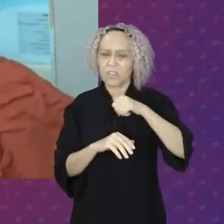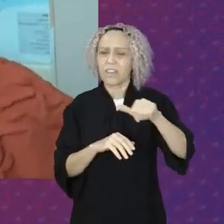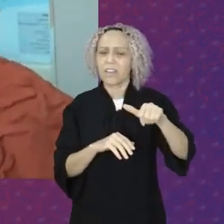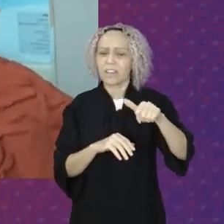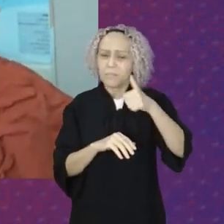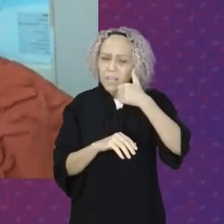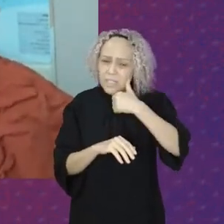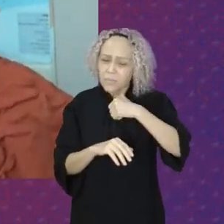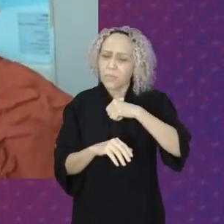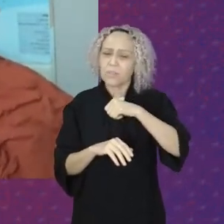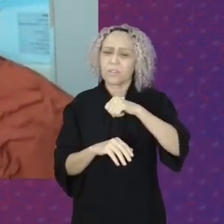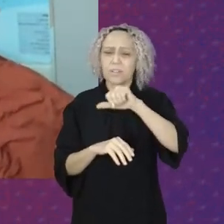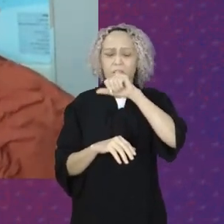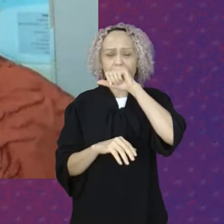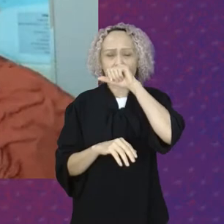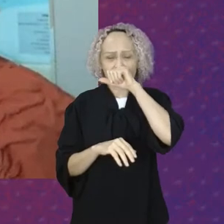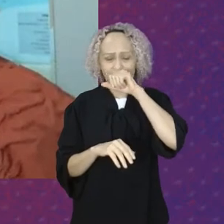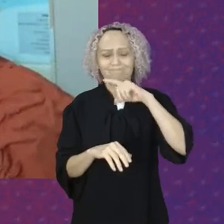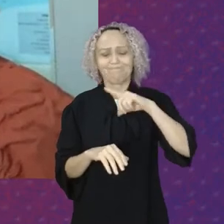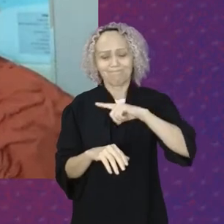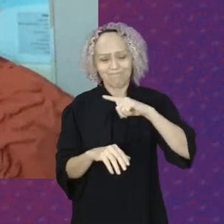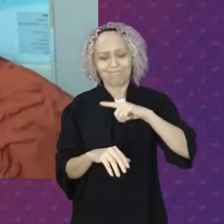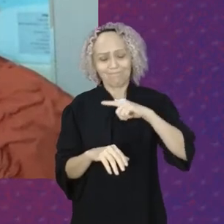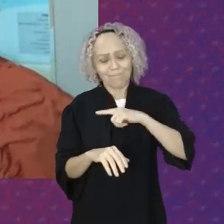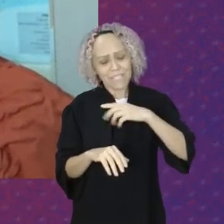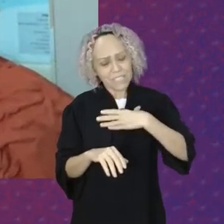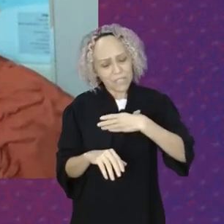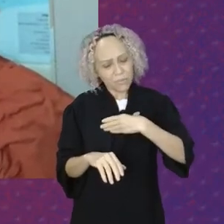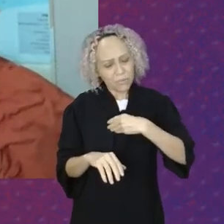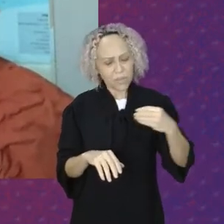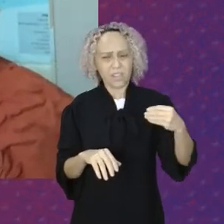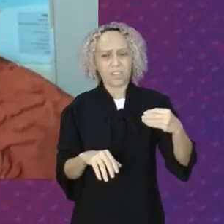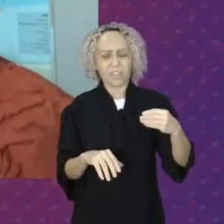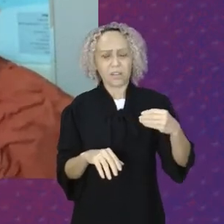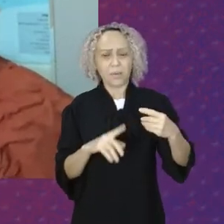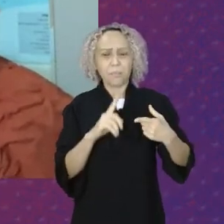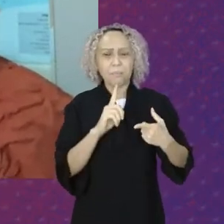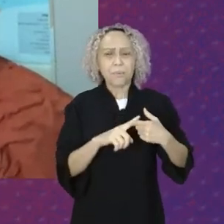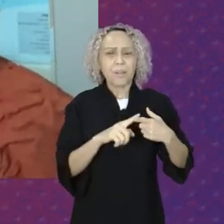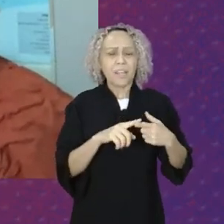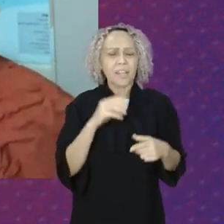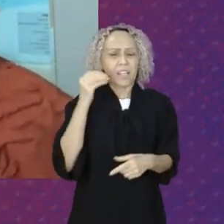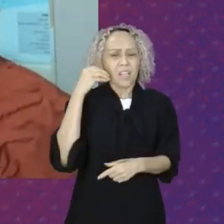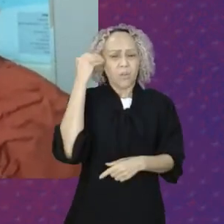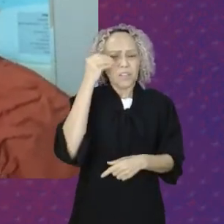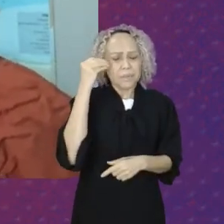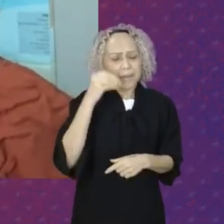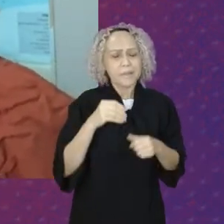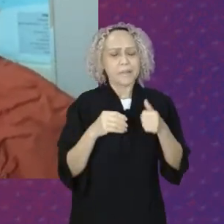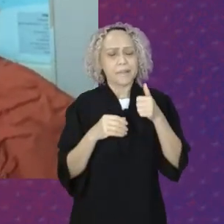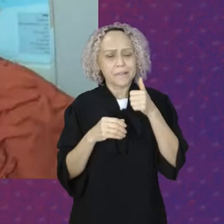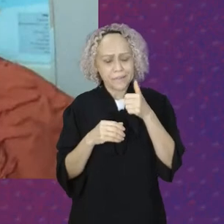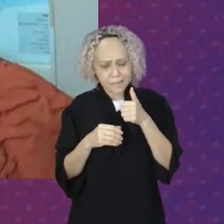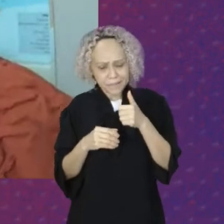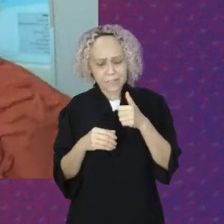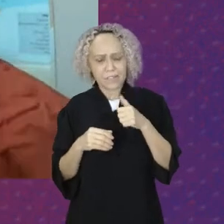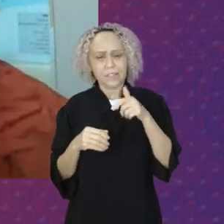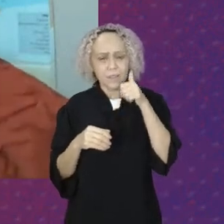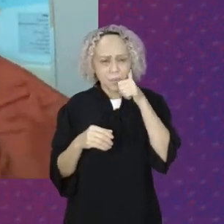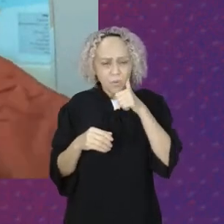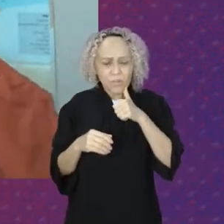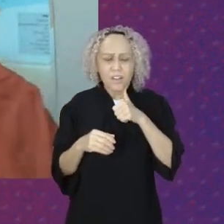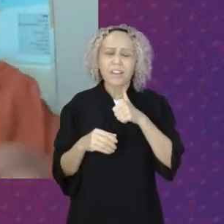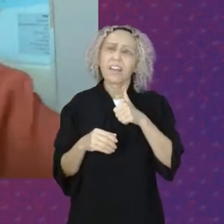parto normal, são dores internas que elas também vêm com a maternidade,